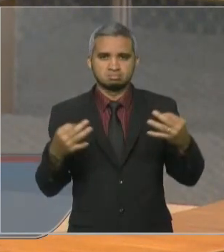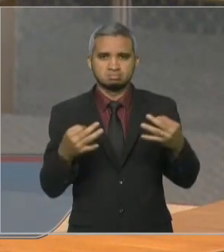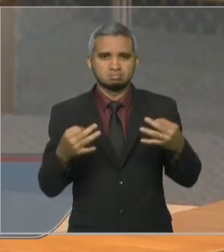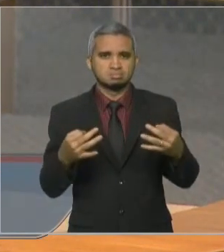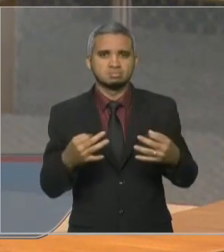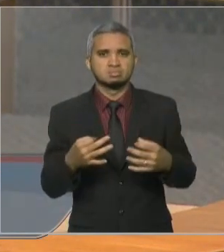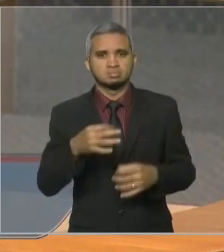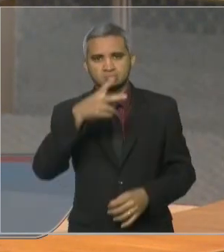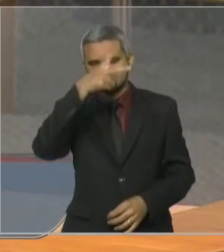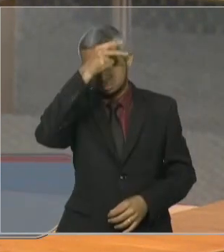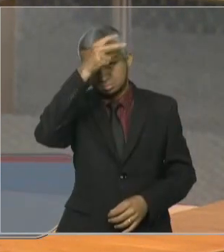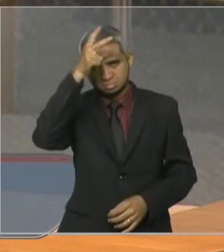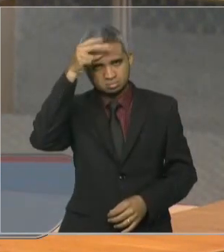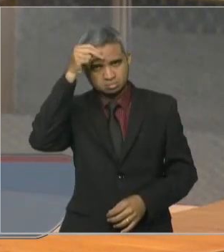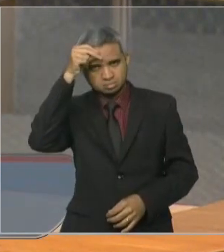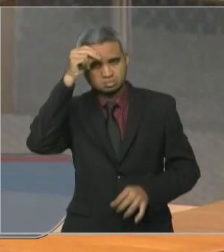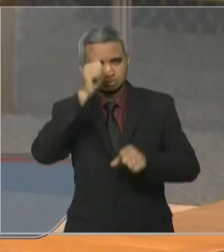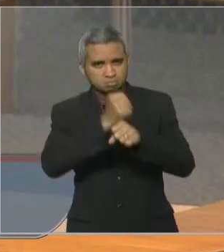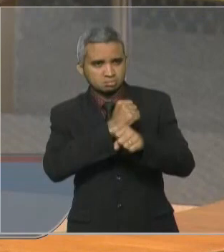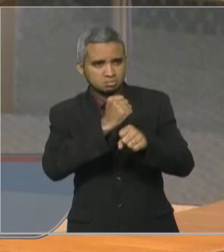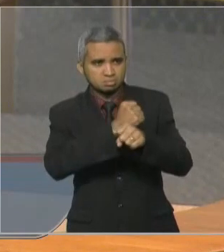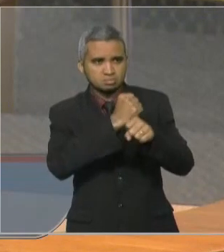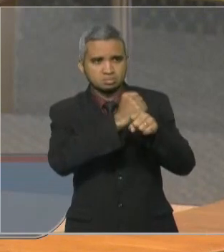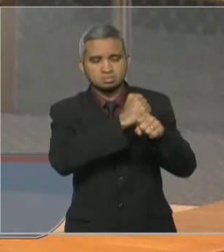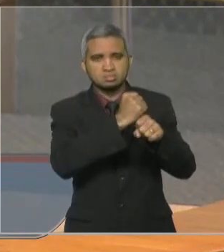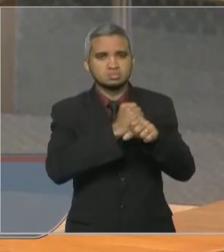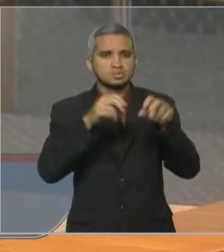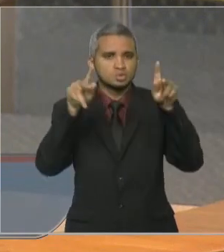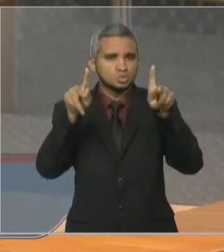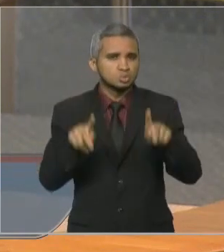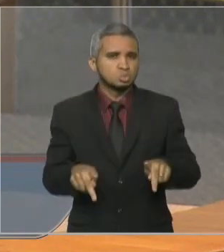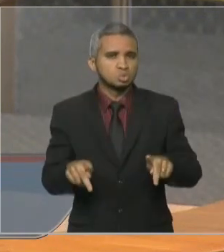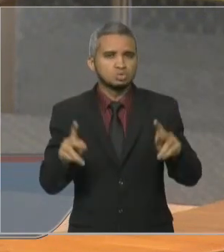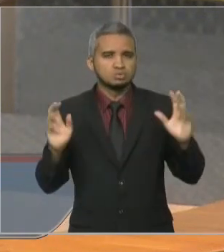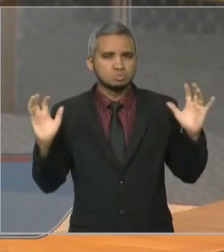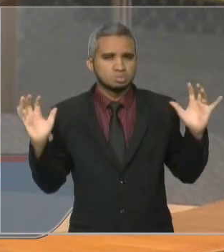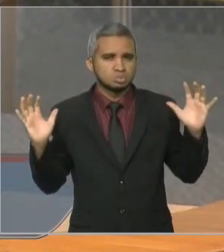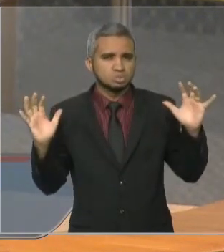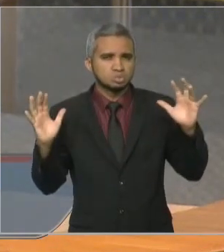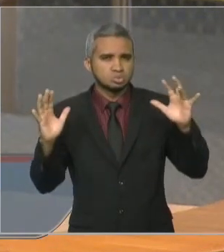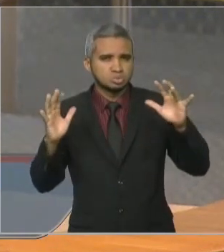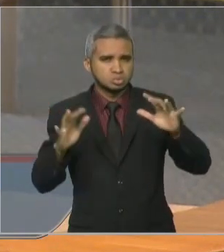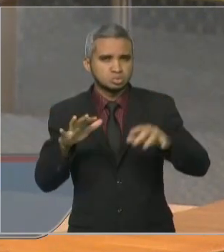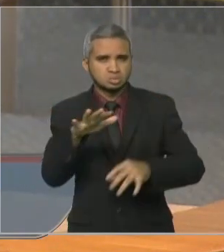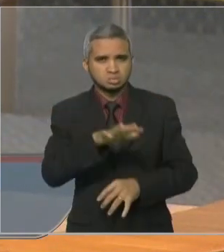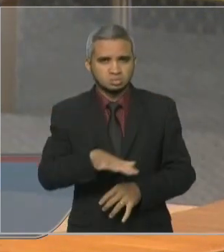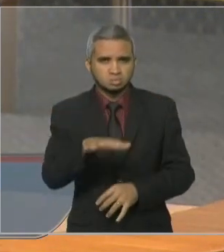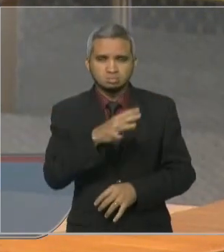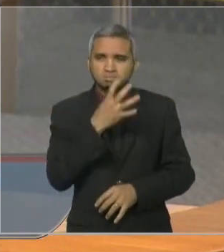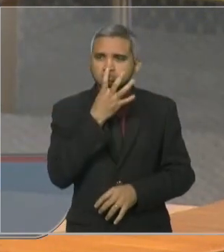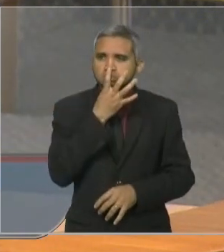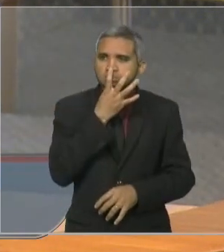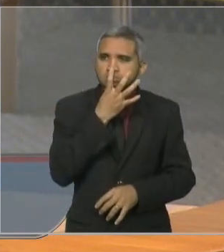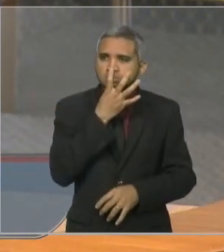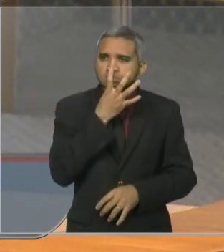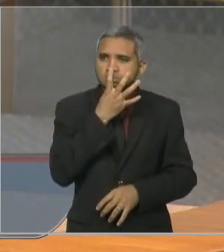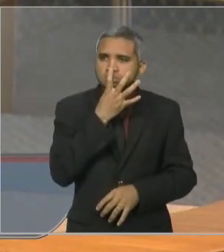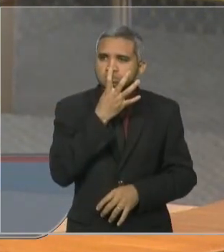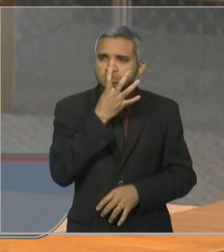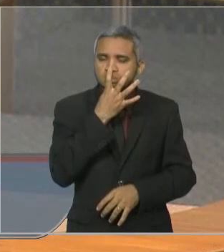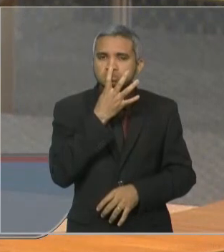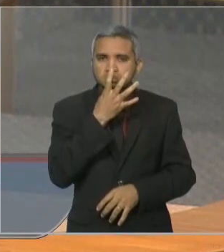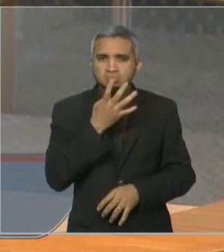no município. A população em peso estava lá. Num momento hoje